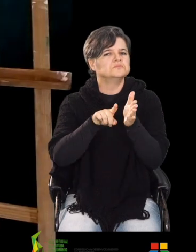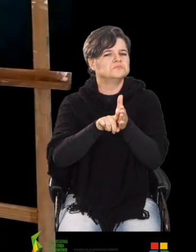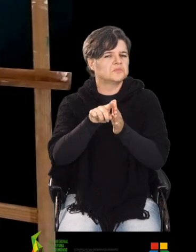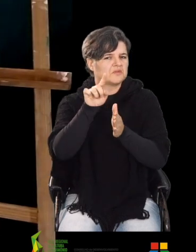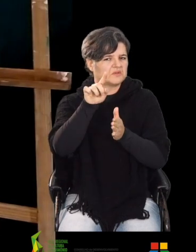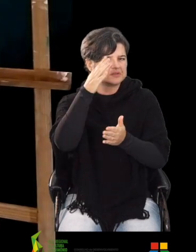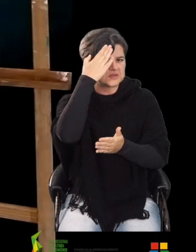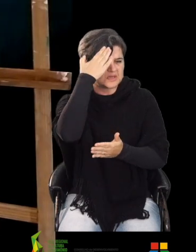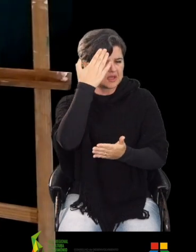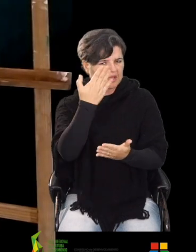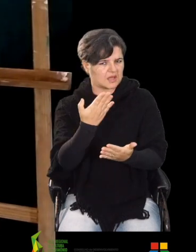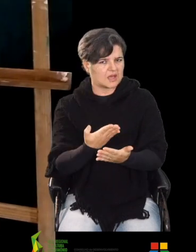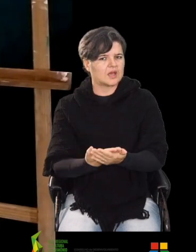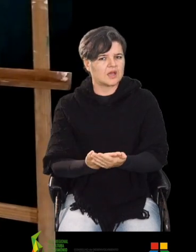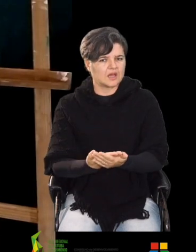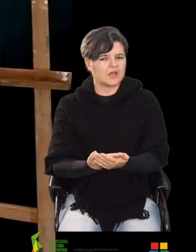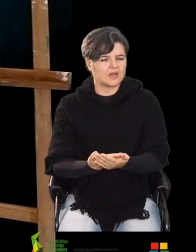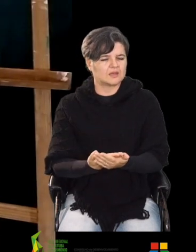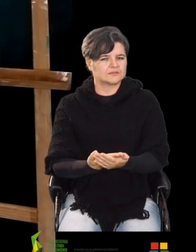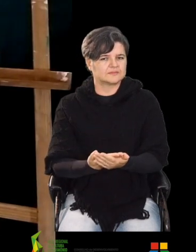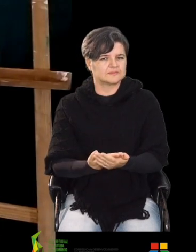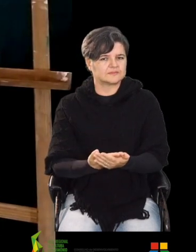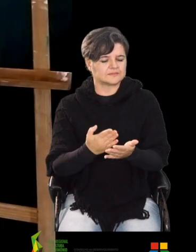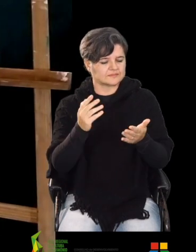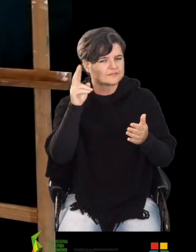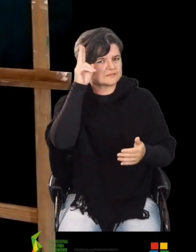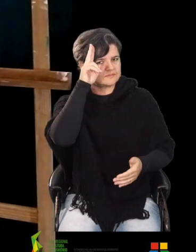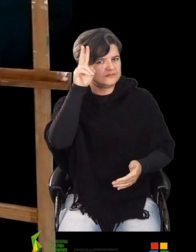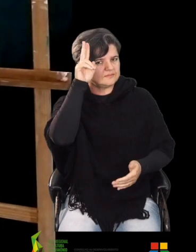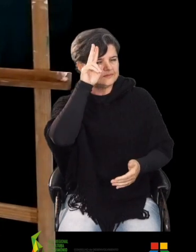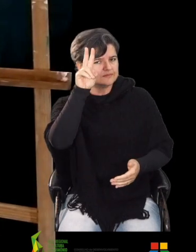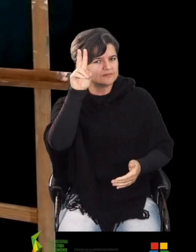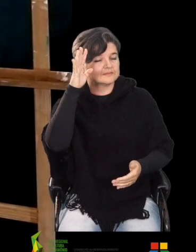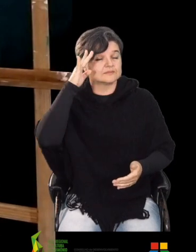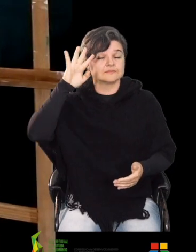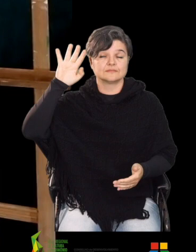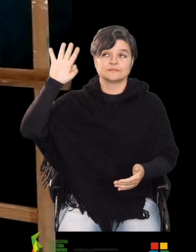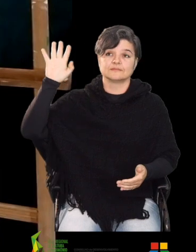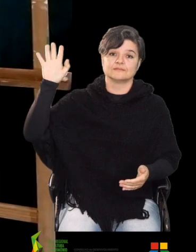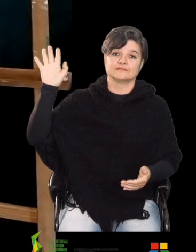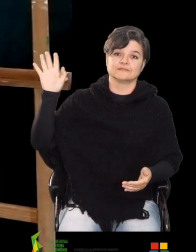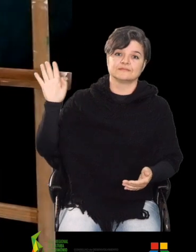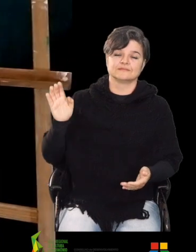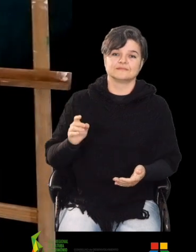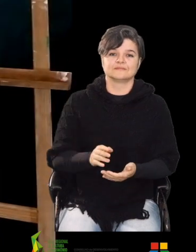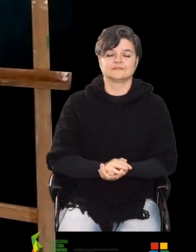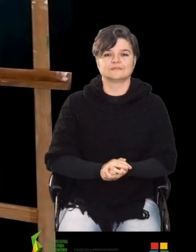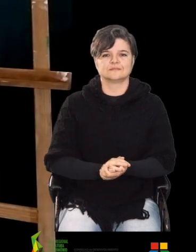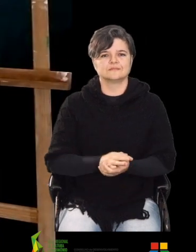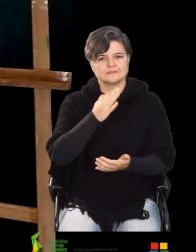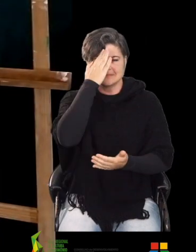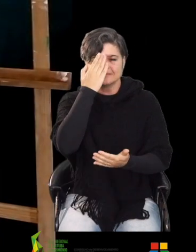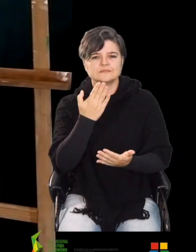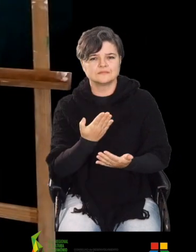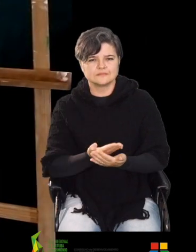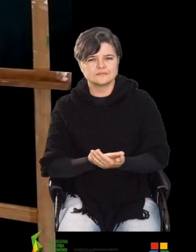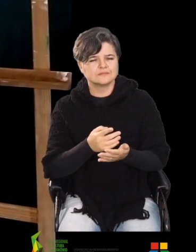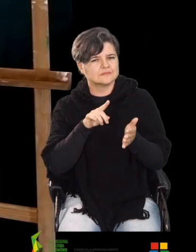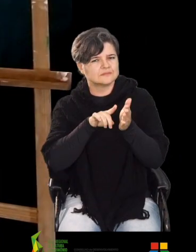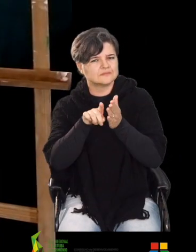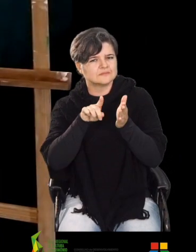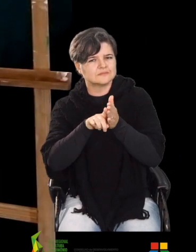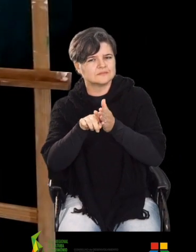você acredita em histórias tu acredita que